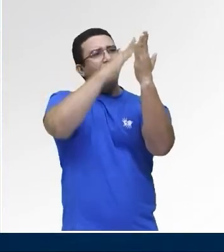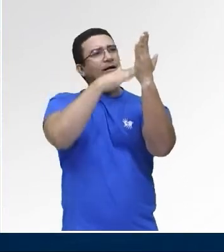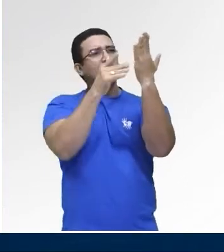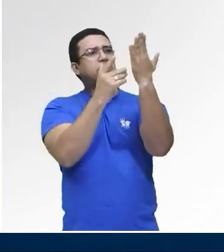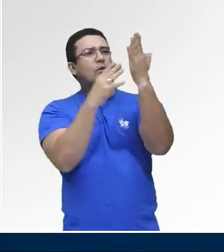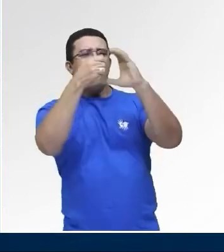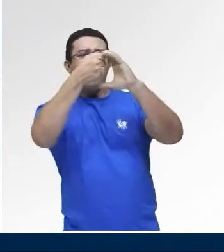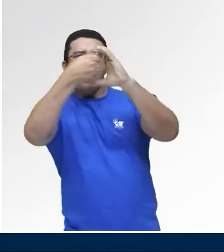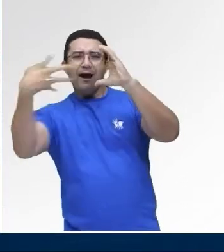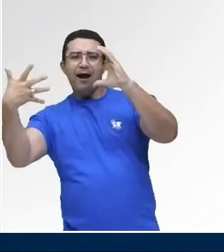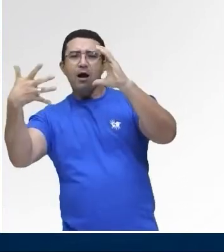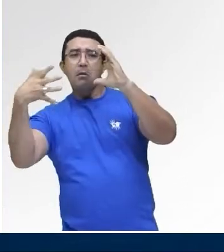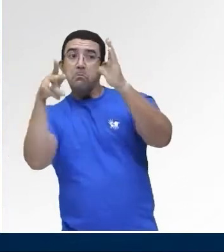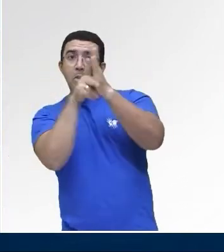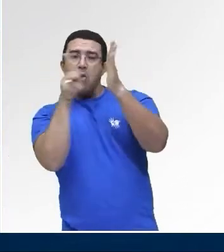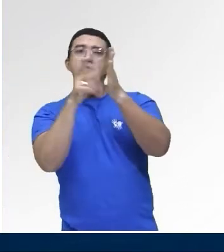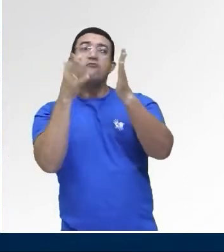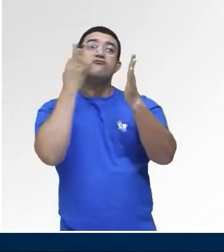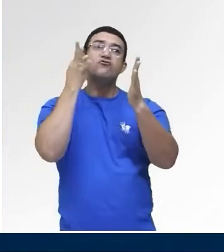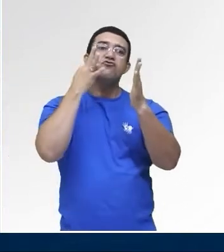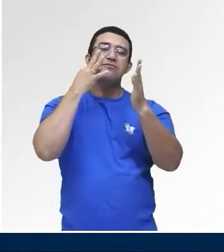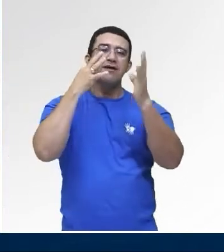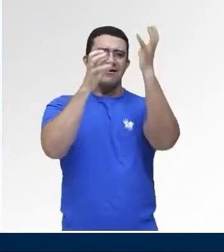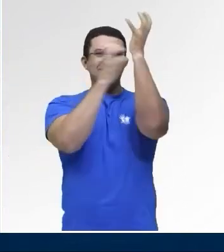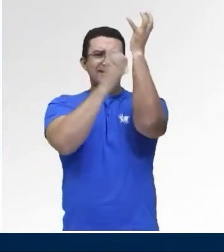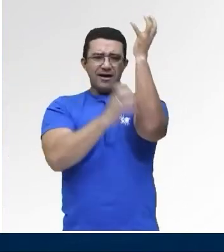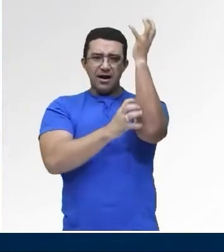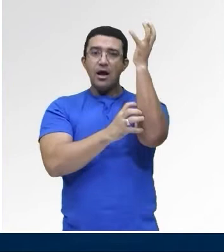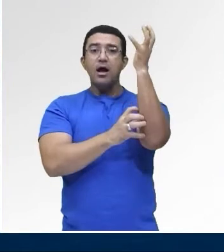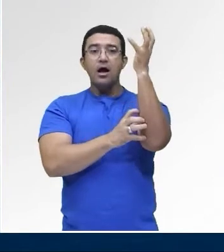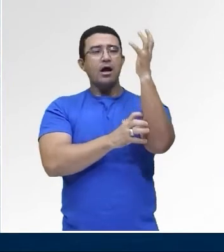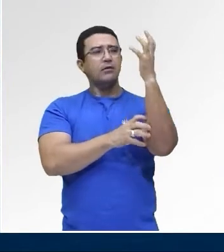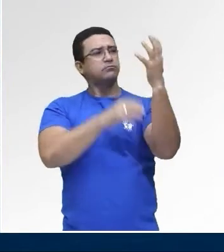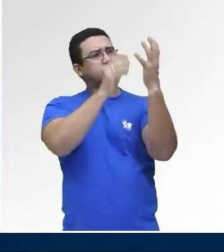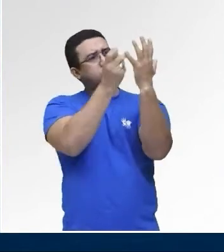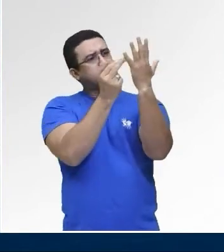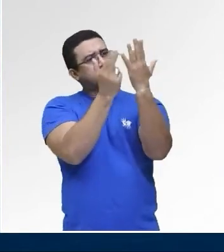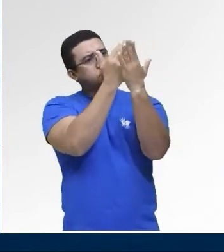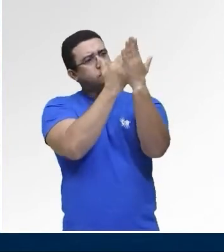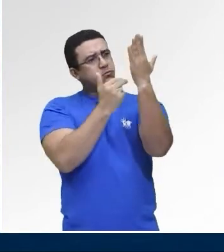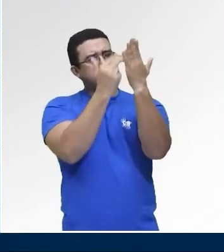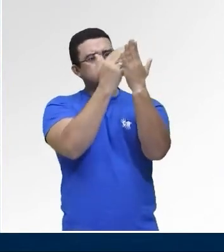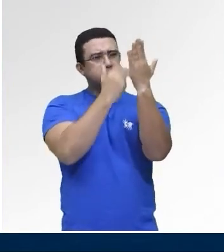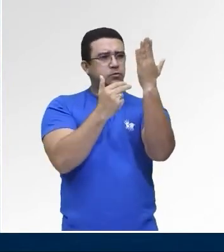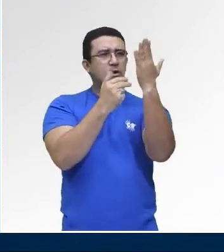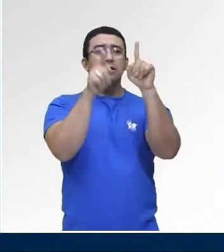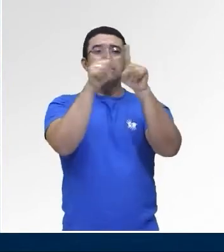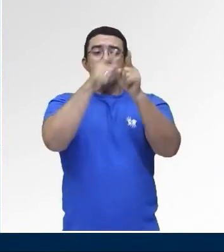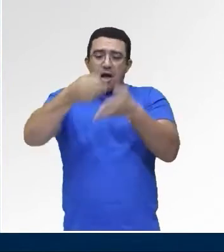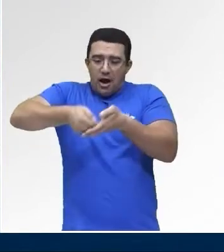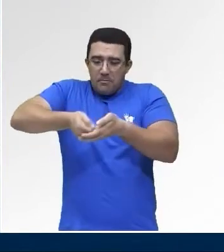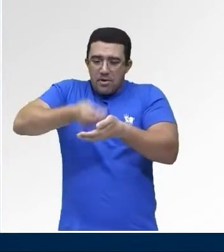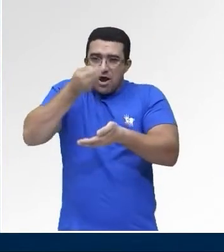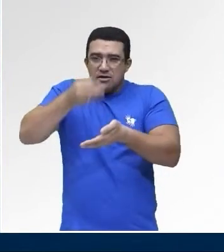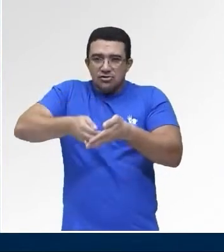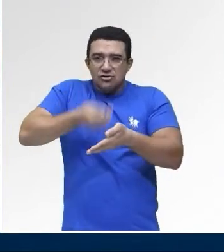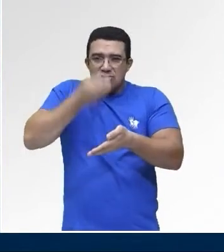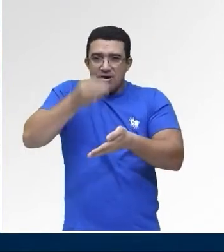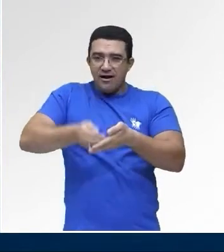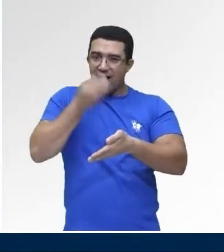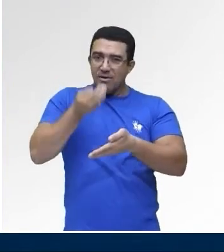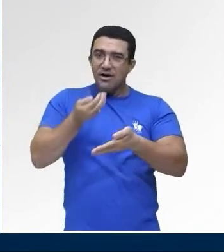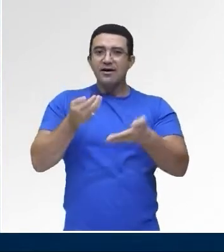da jaca, da fruta, né? E aqui do abacate,